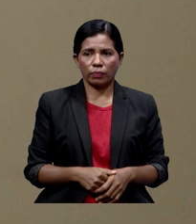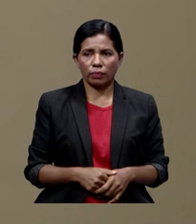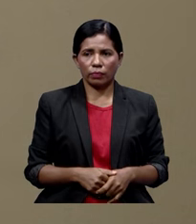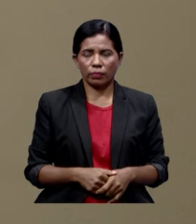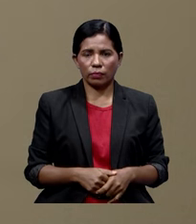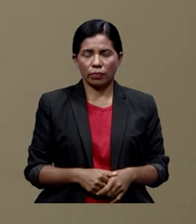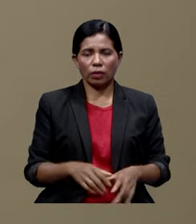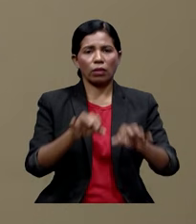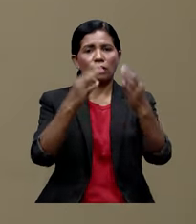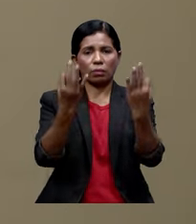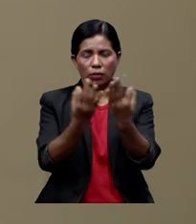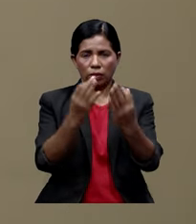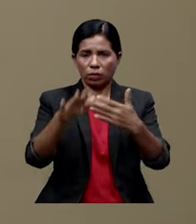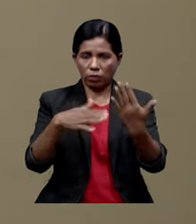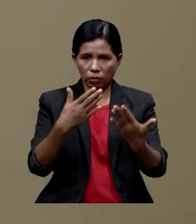Pais,